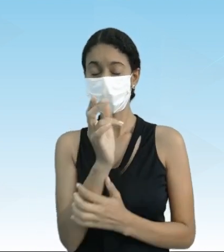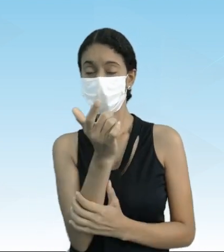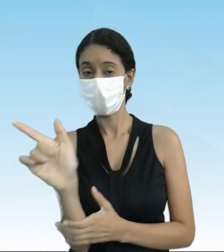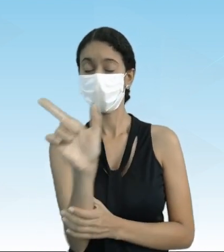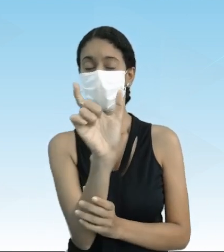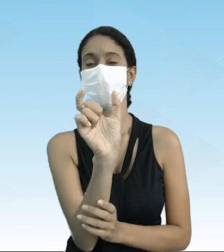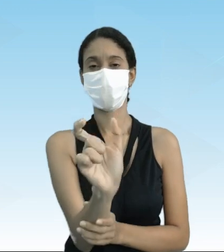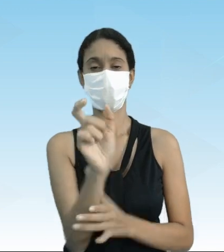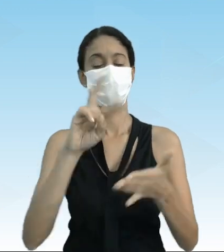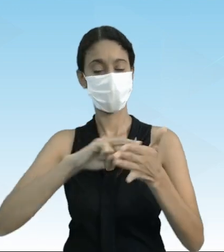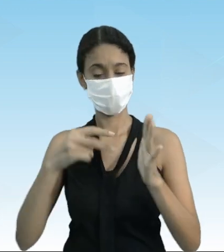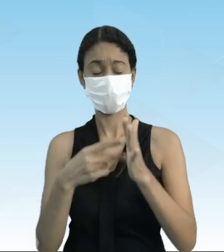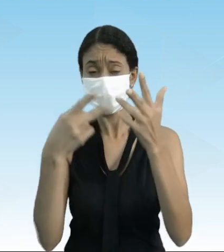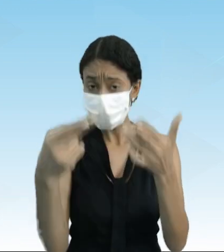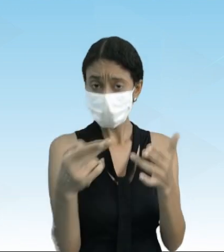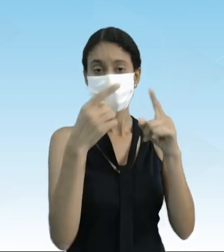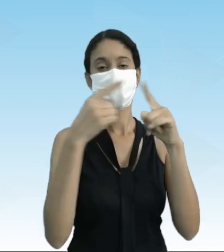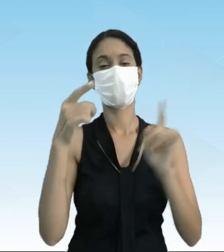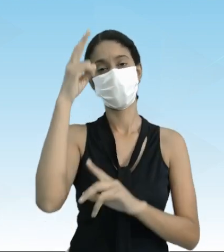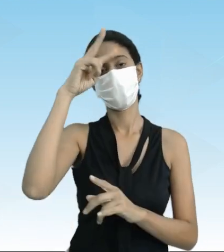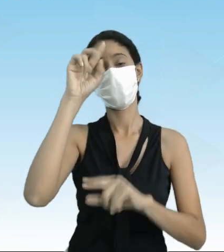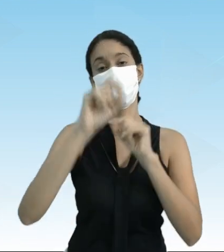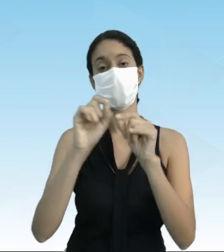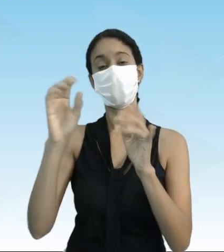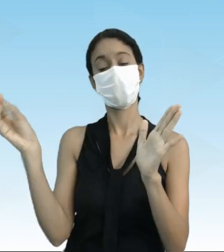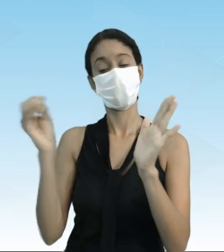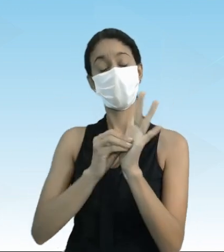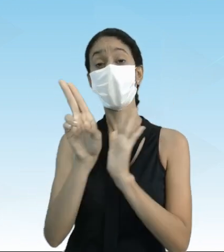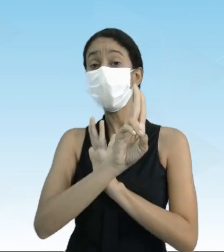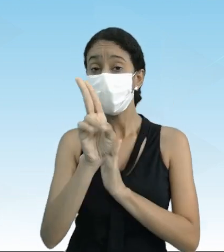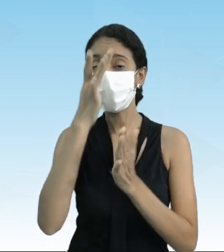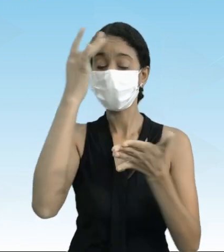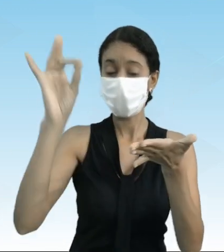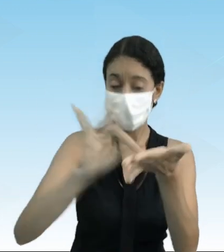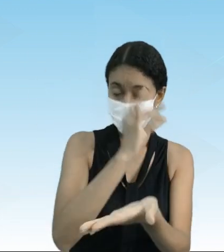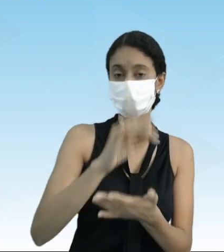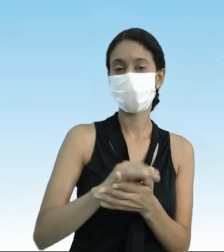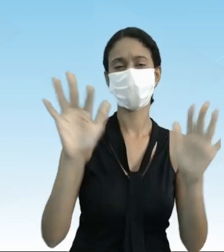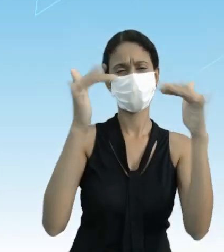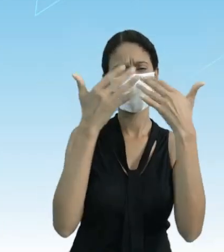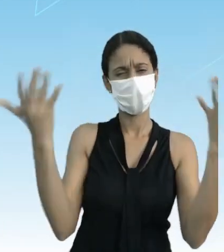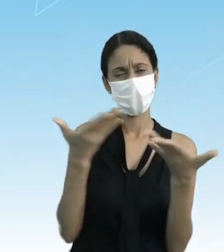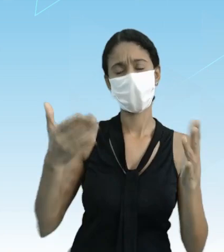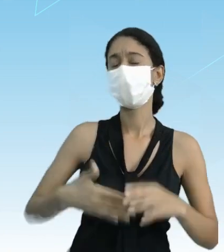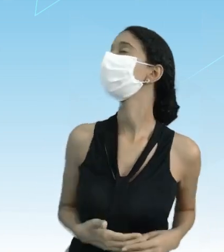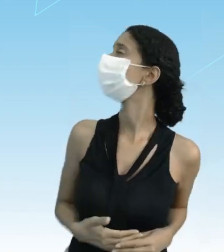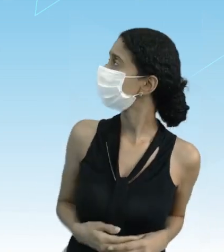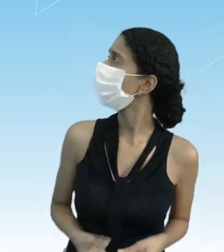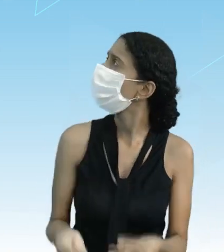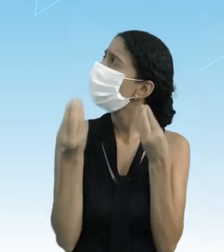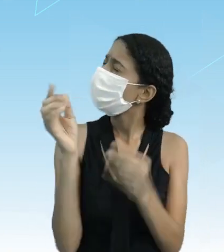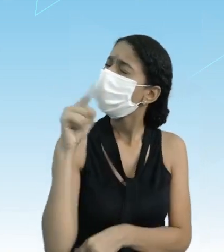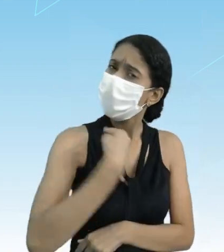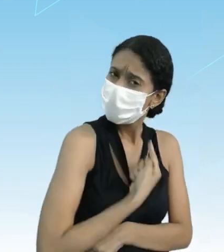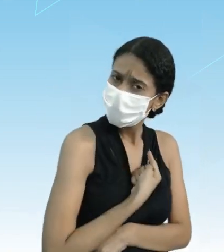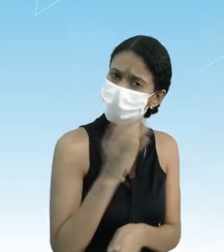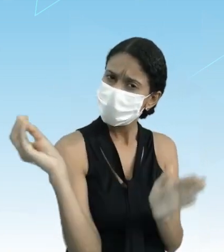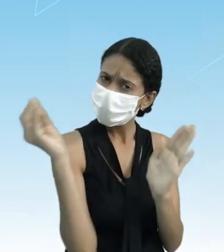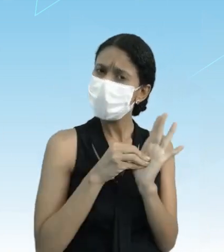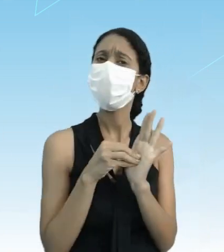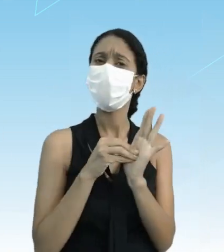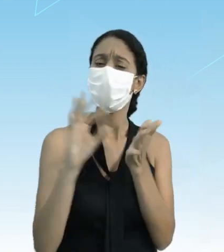texto. Mas lembre-se de colocar a autoria. Olhando para mim, pode perguntar, mas como é que nós